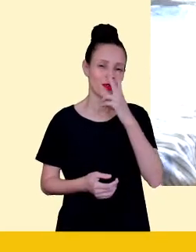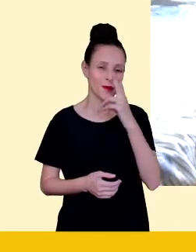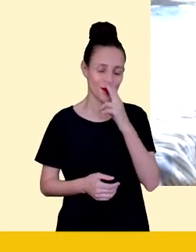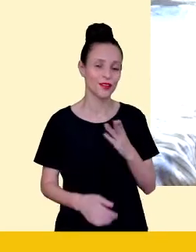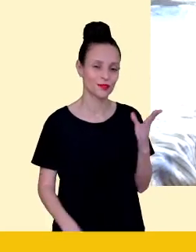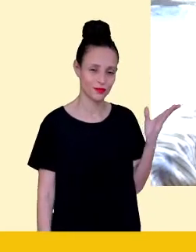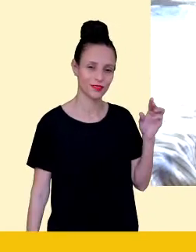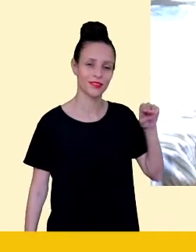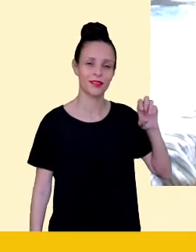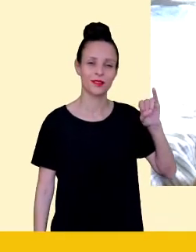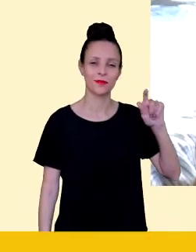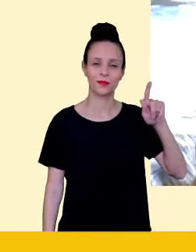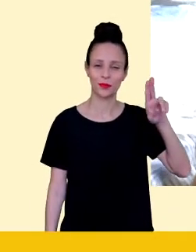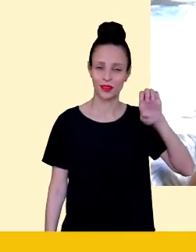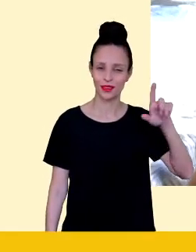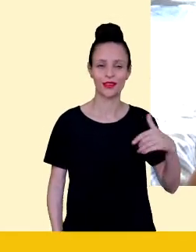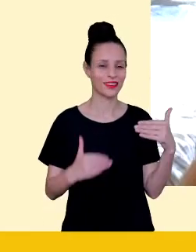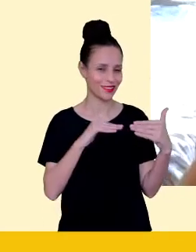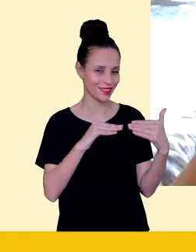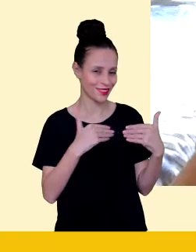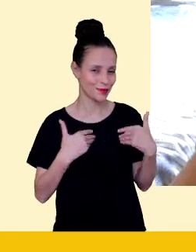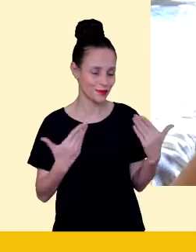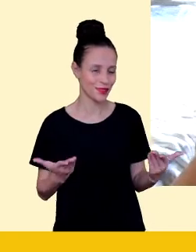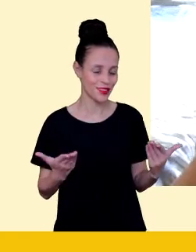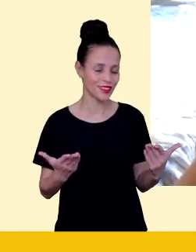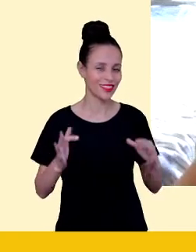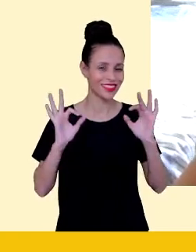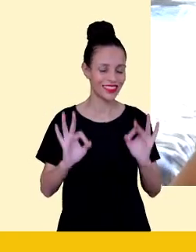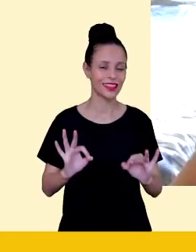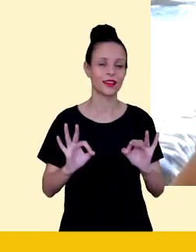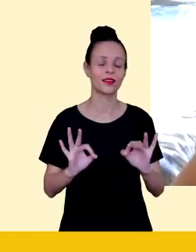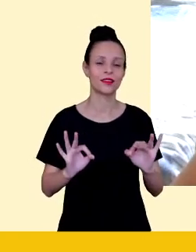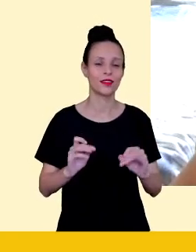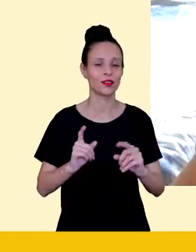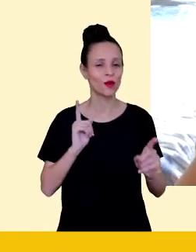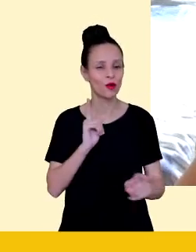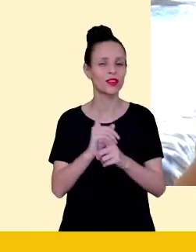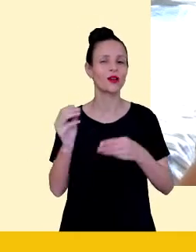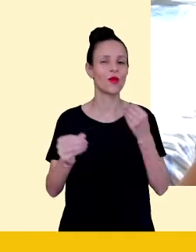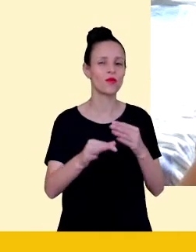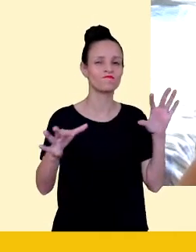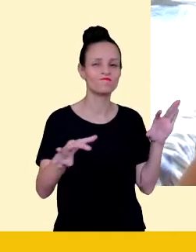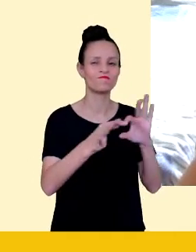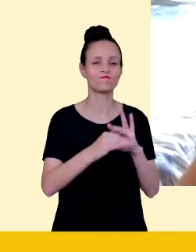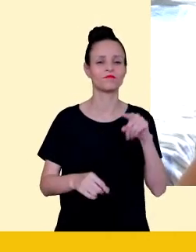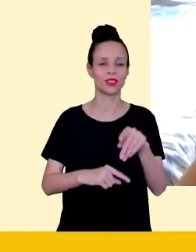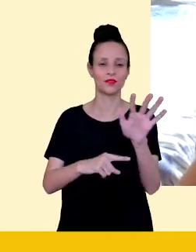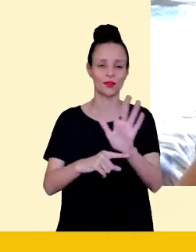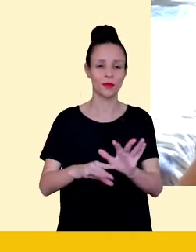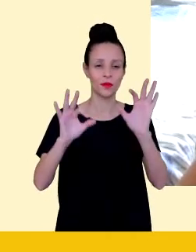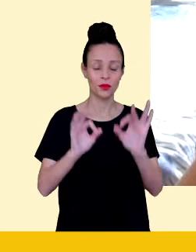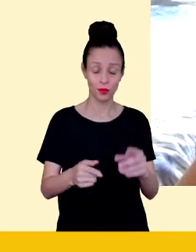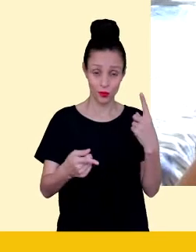mesmo, assim, acho que o Miguel concorda comigo, de encontrar a escrita para esse filme